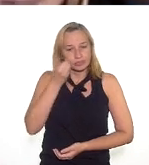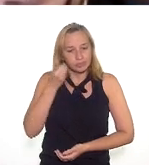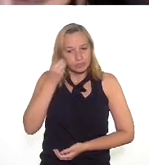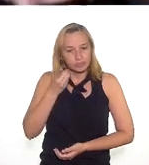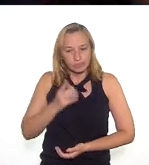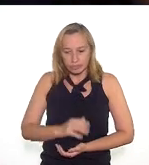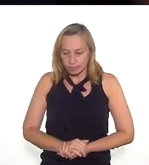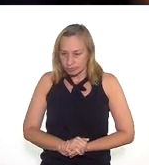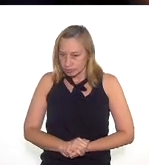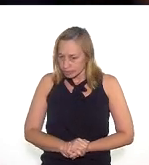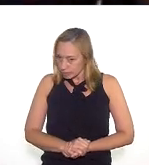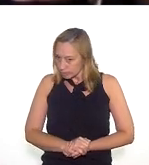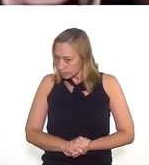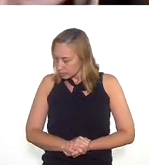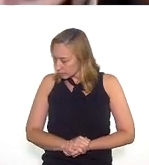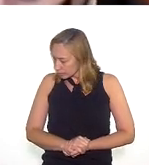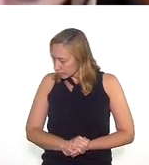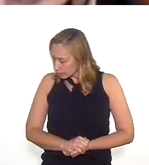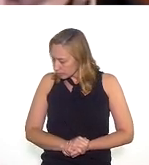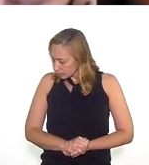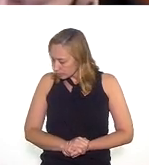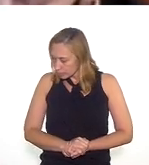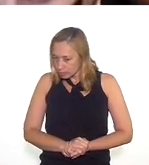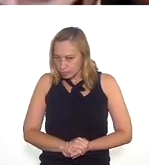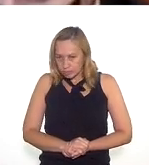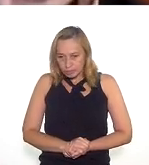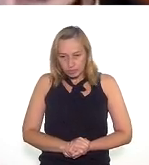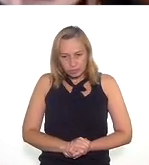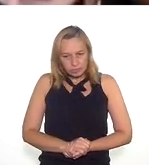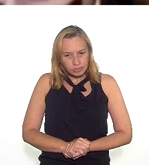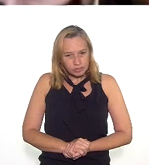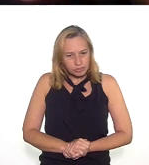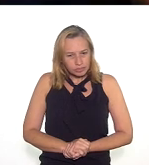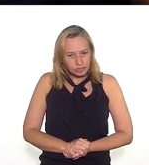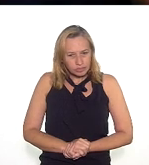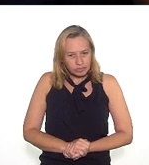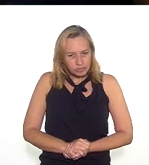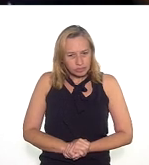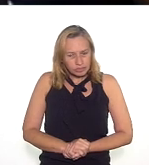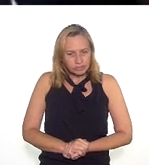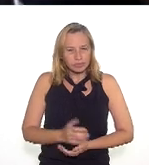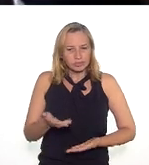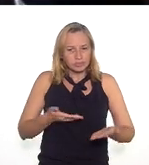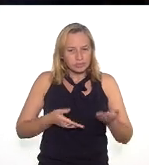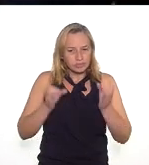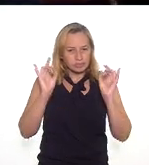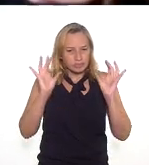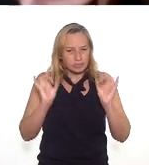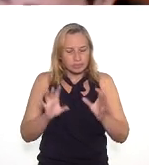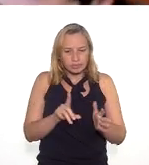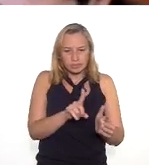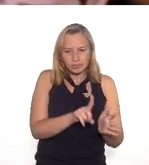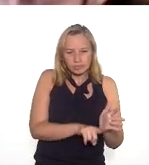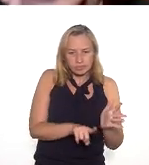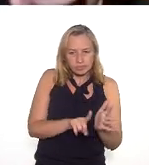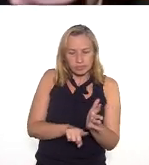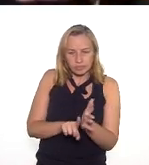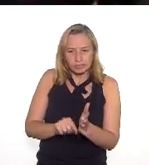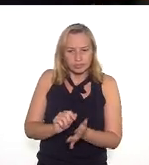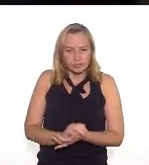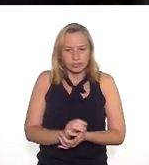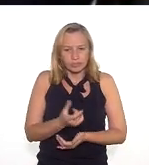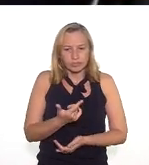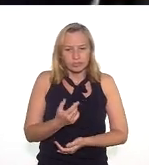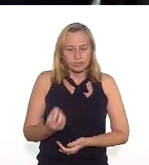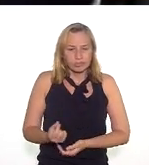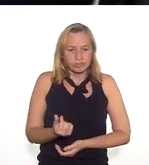Então, a base de cálculo para fim da participação especial é abatido dessa base de cálculo o valor